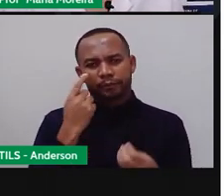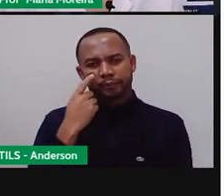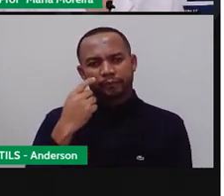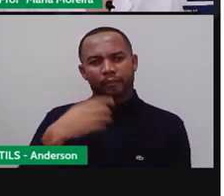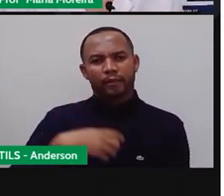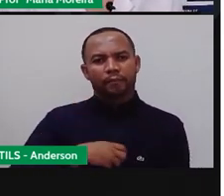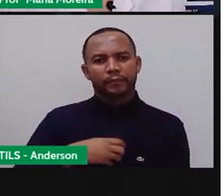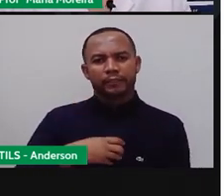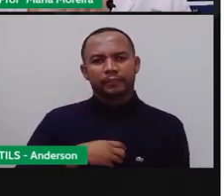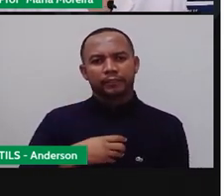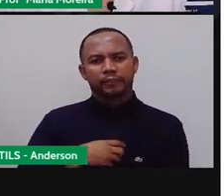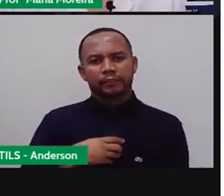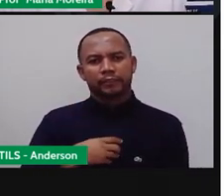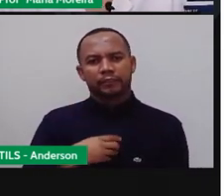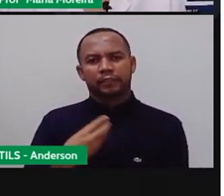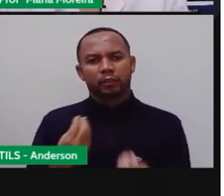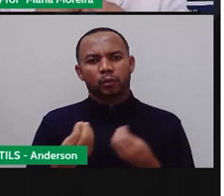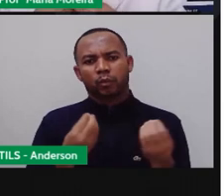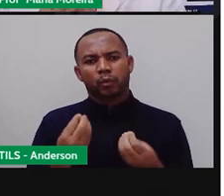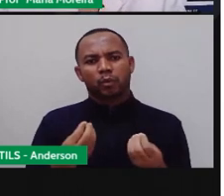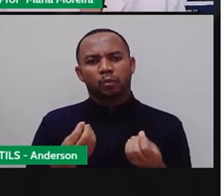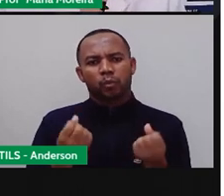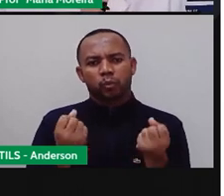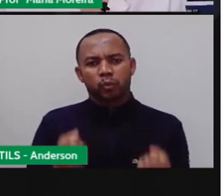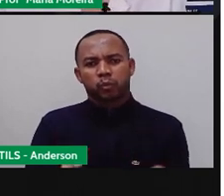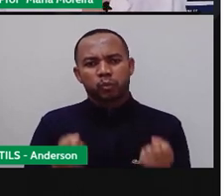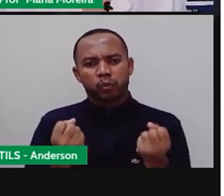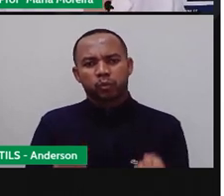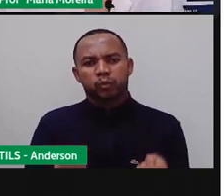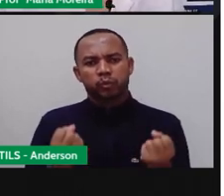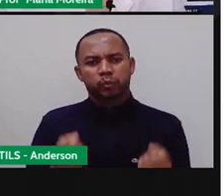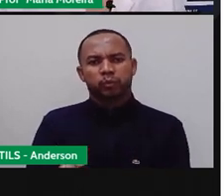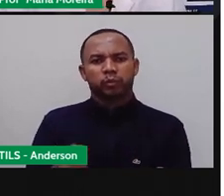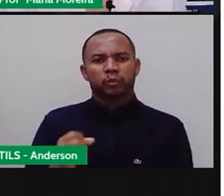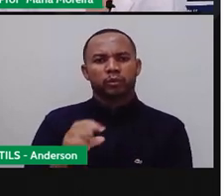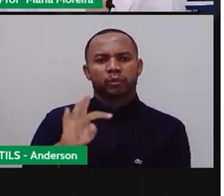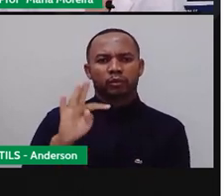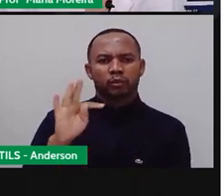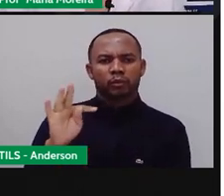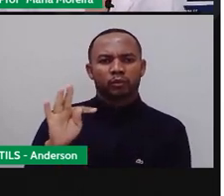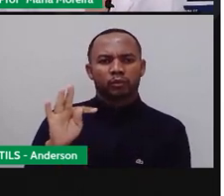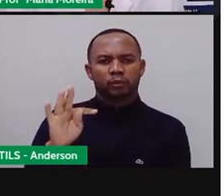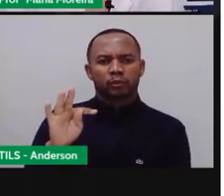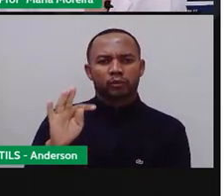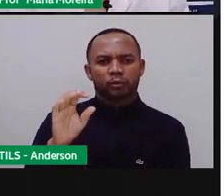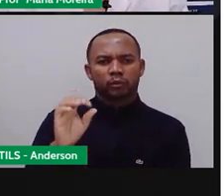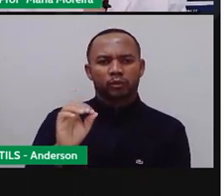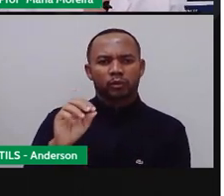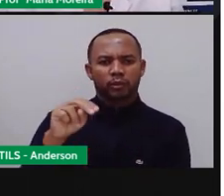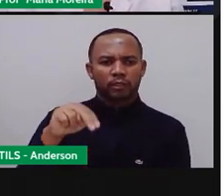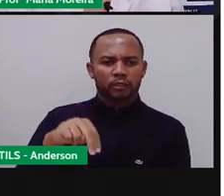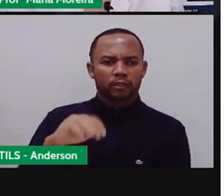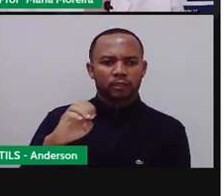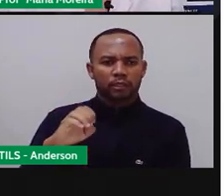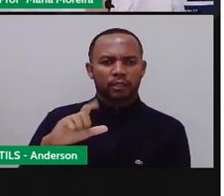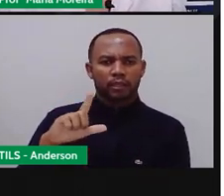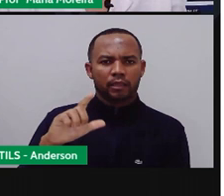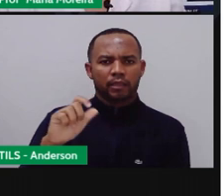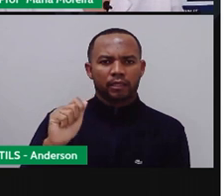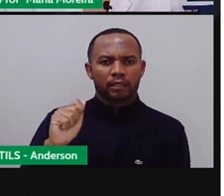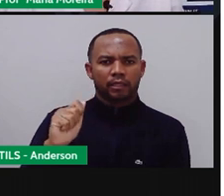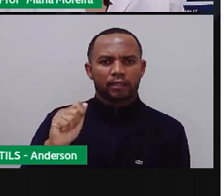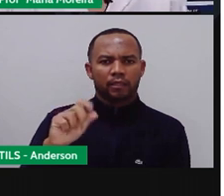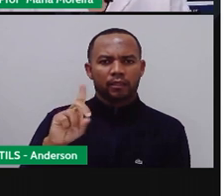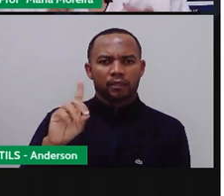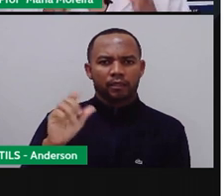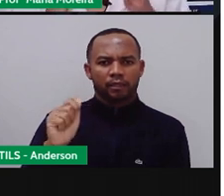na Bahia é contado por toneladas dia ou seja na Bahia são produzidas